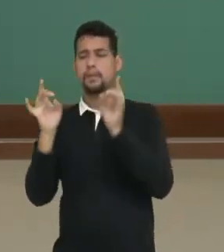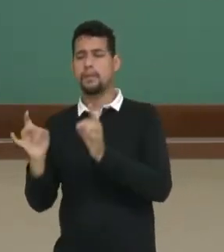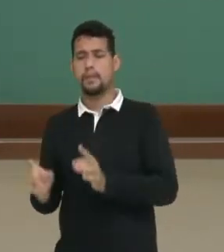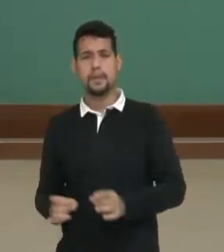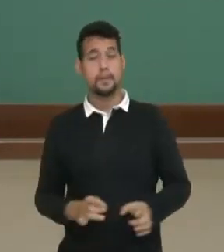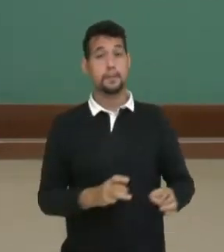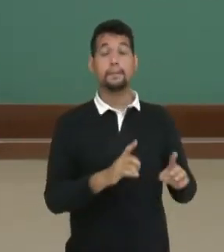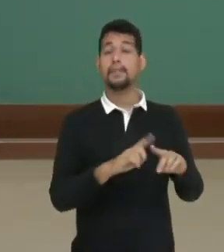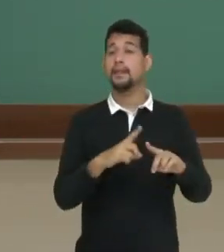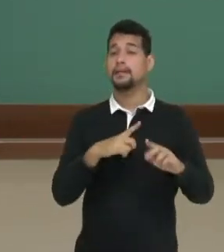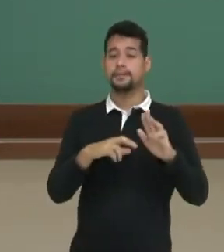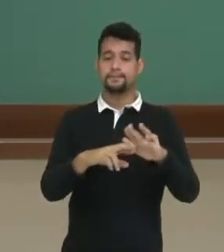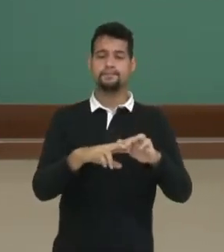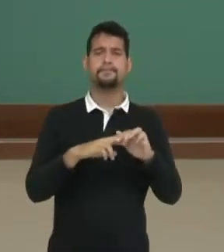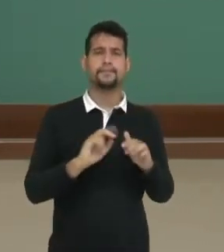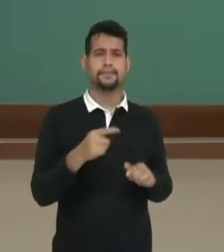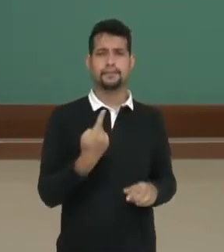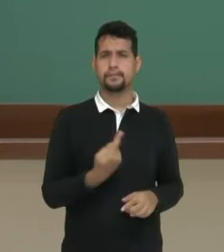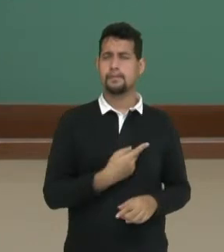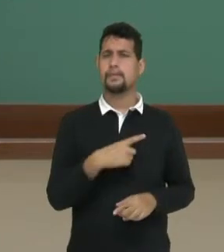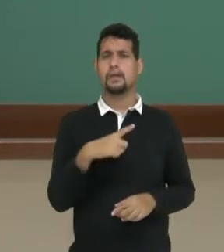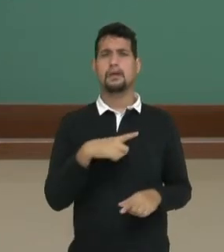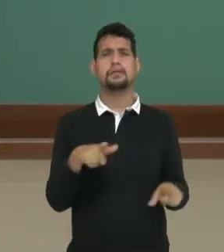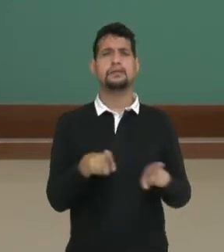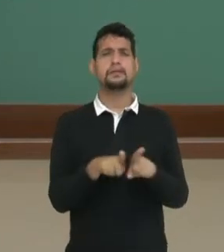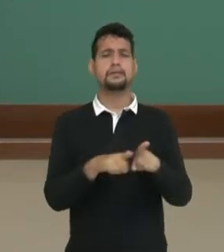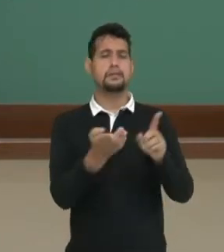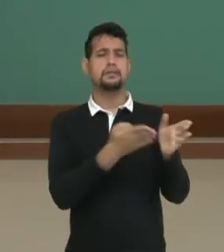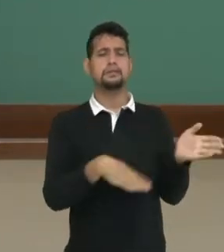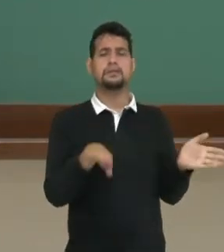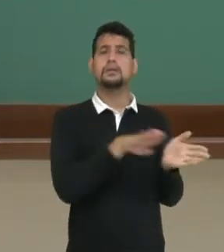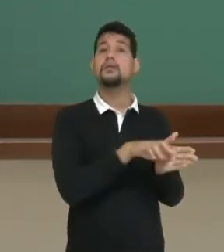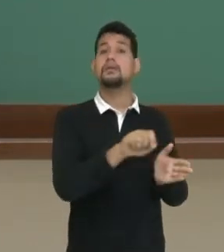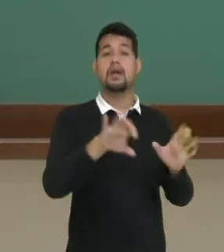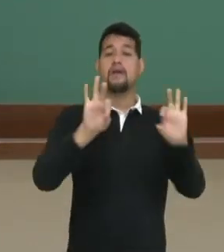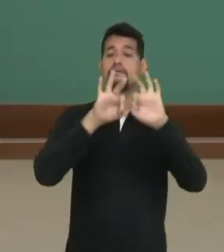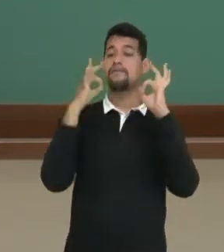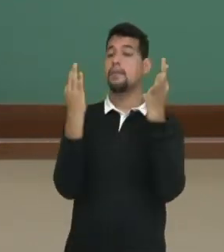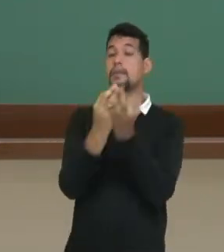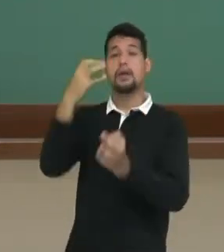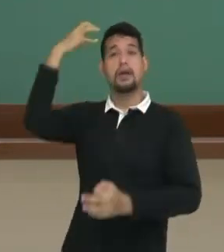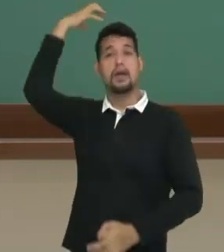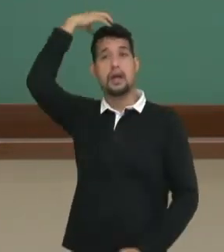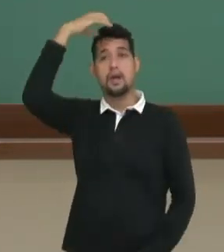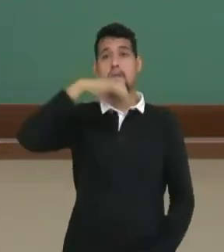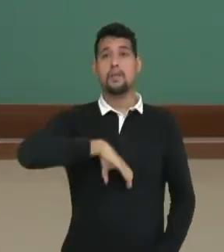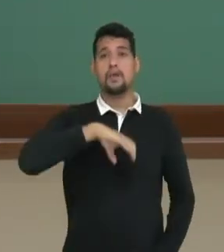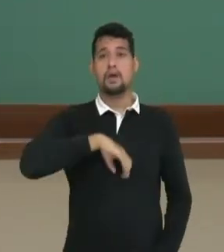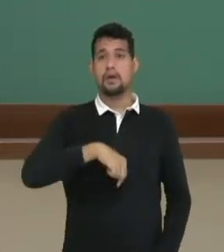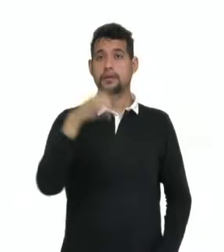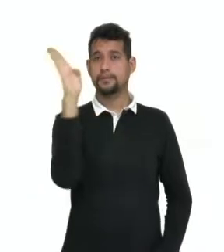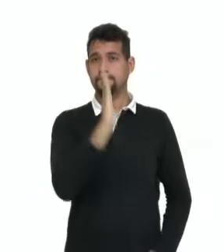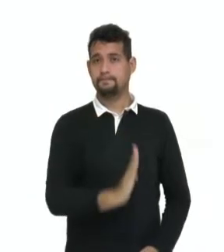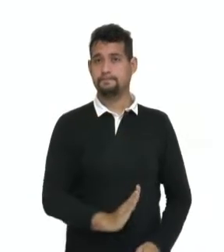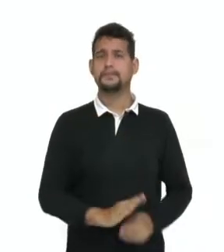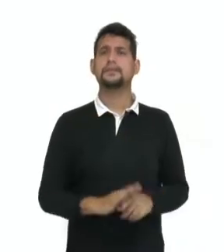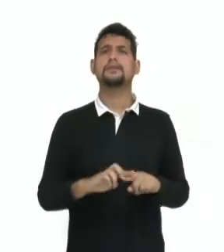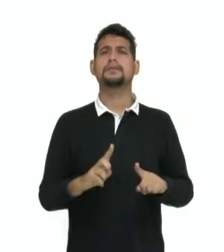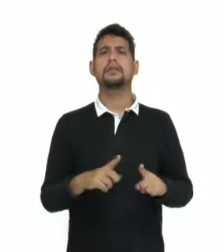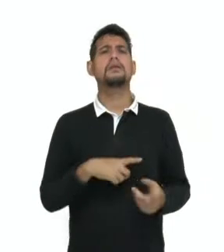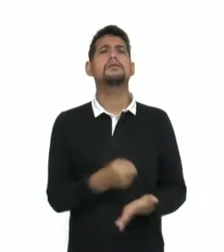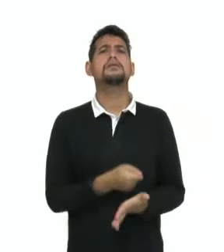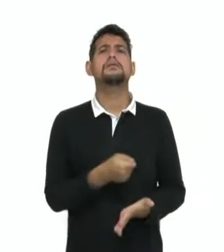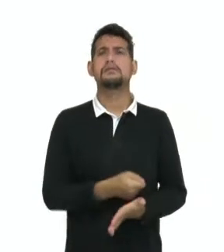uma consequência que nós vamos ter com a chegada da família real portuguesa aqui no Brasil, né? Então, por